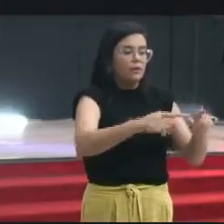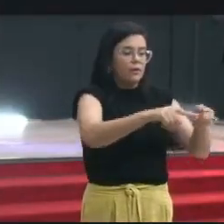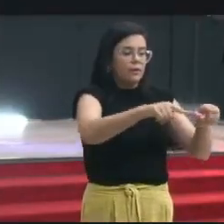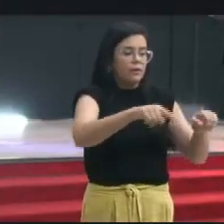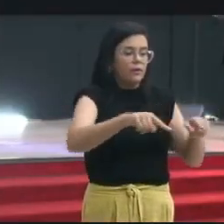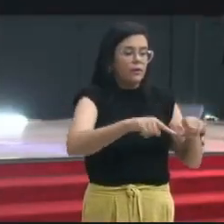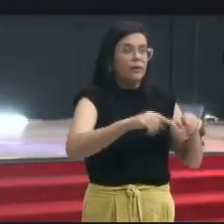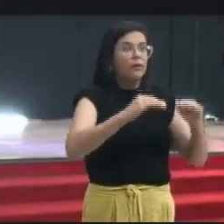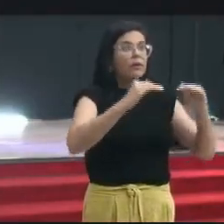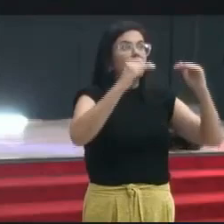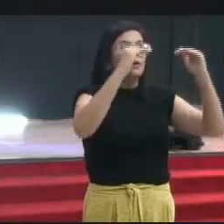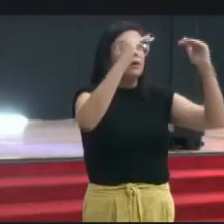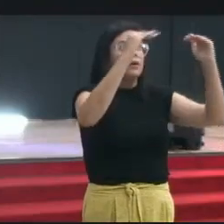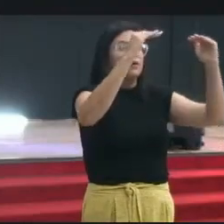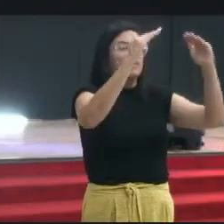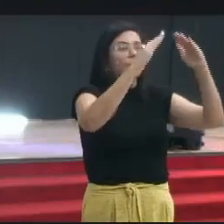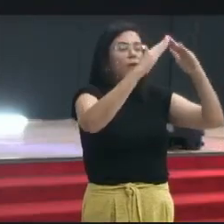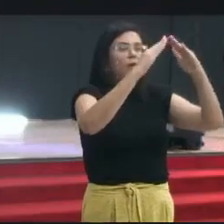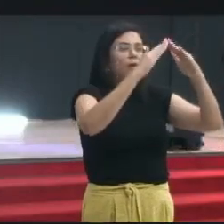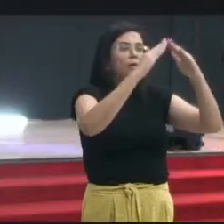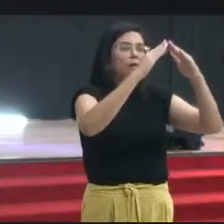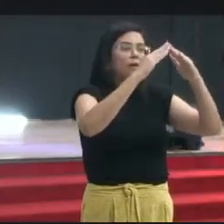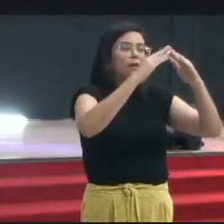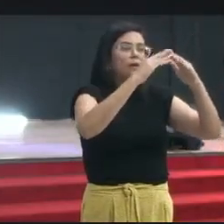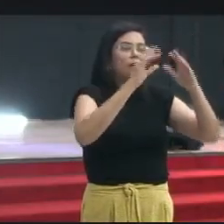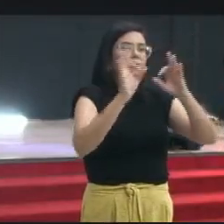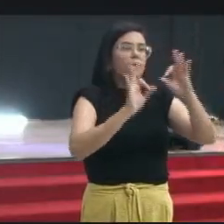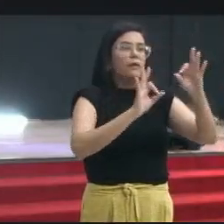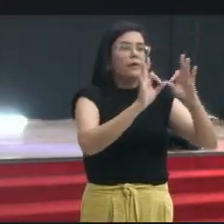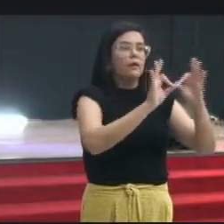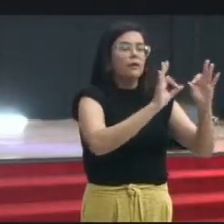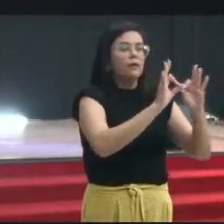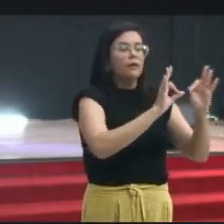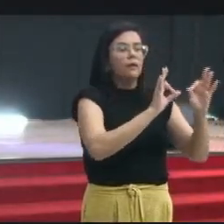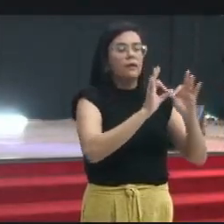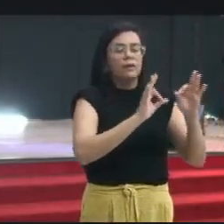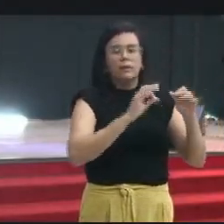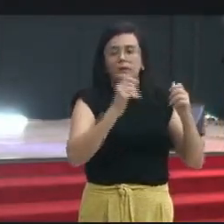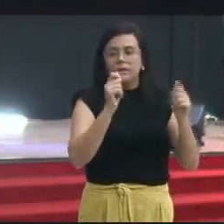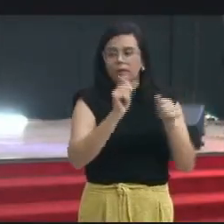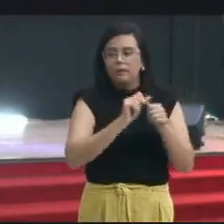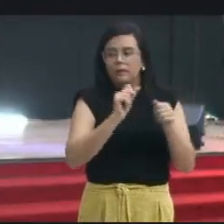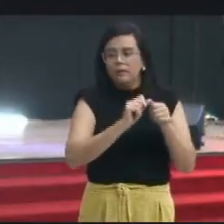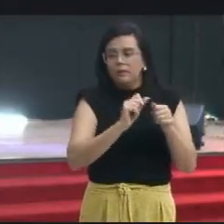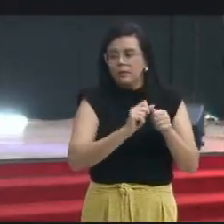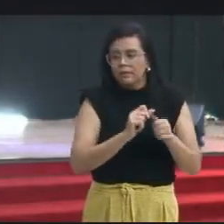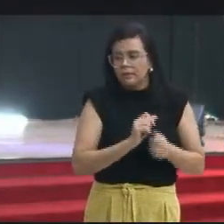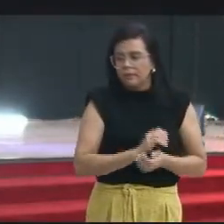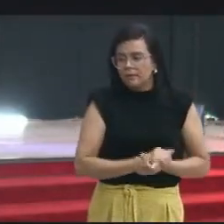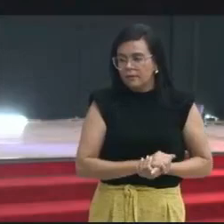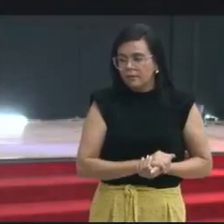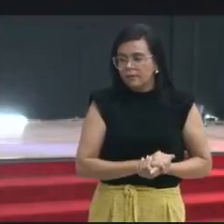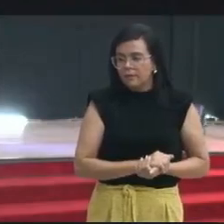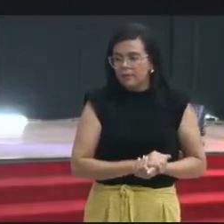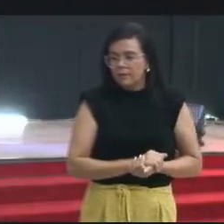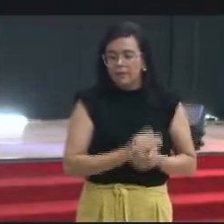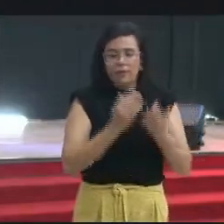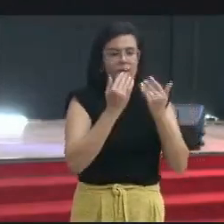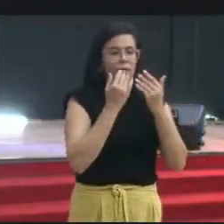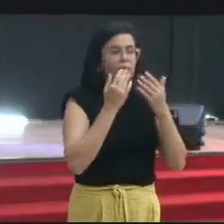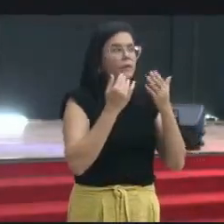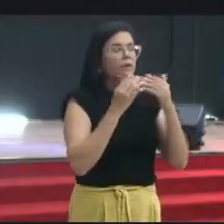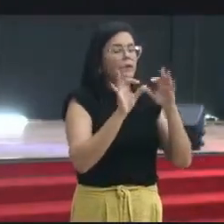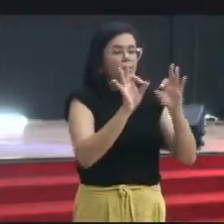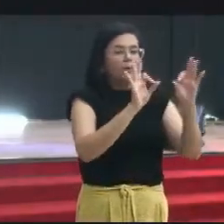toda mobiliada. Façam ali os preparativos. Olha que coisa maravilhosa, olha que